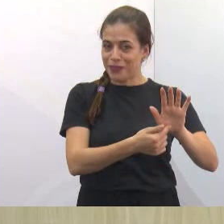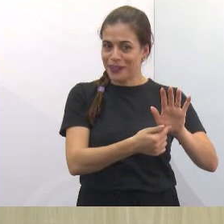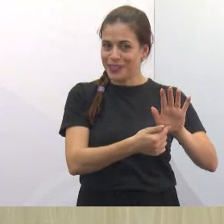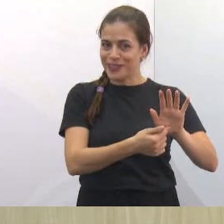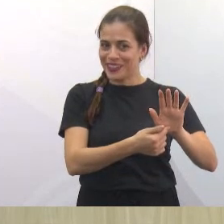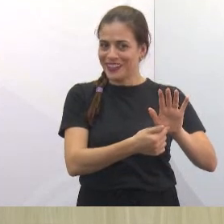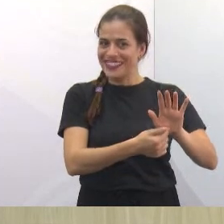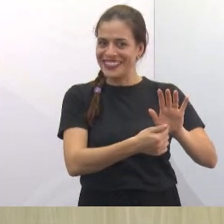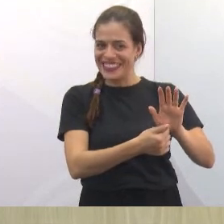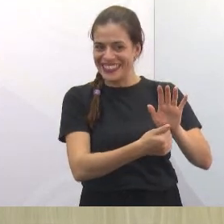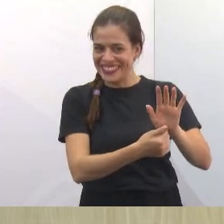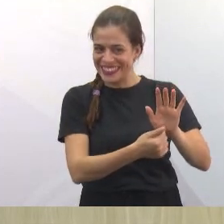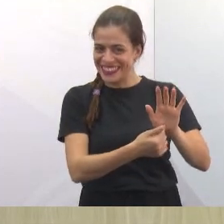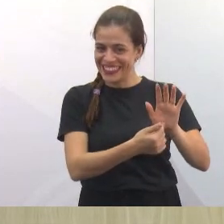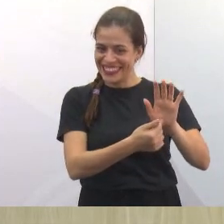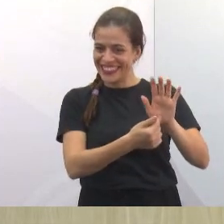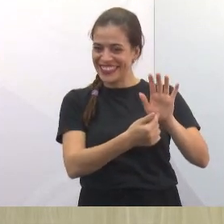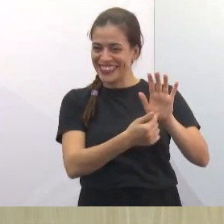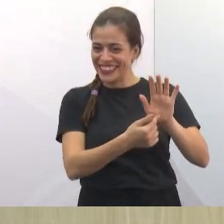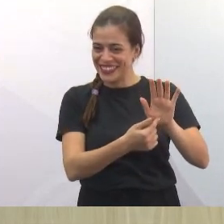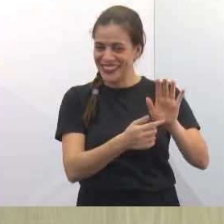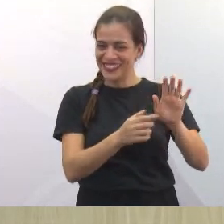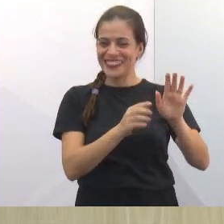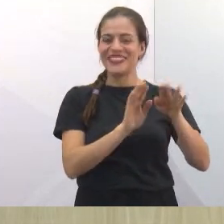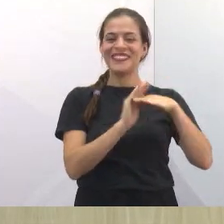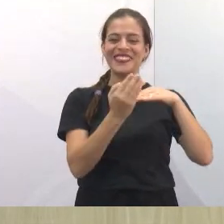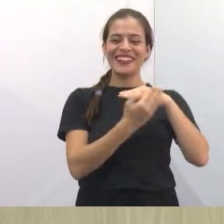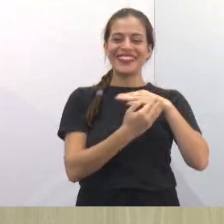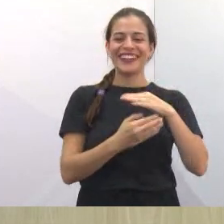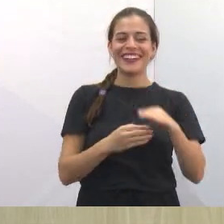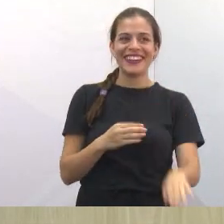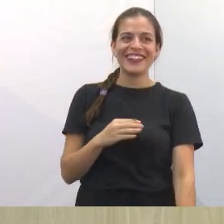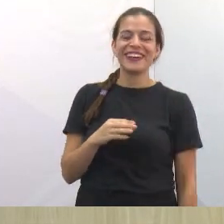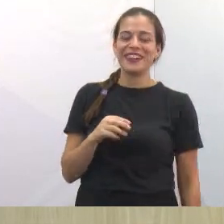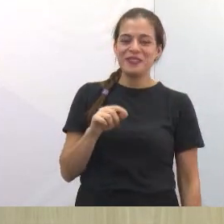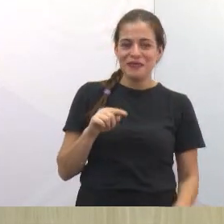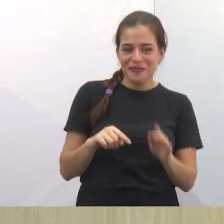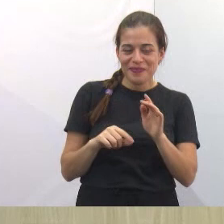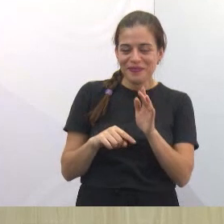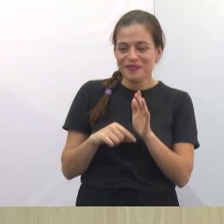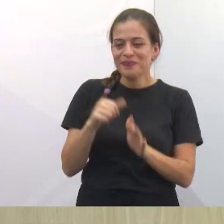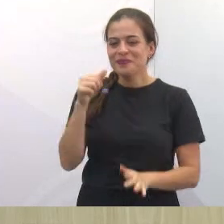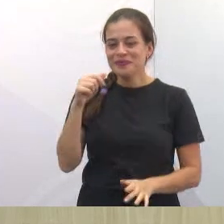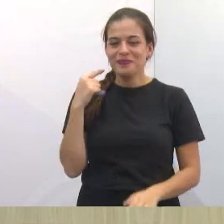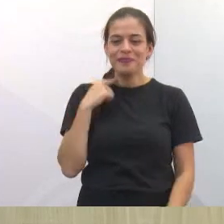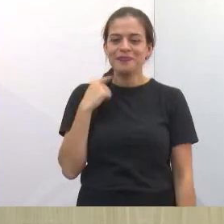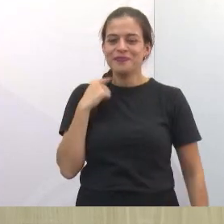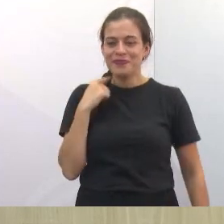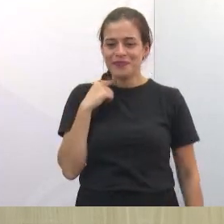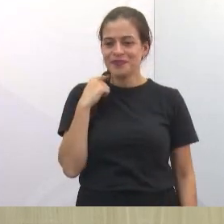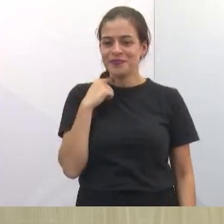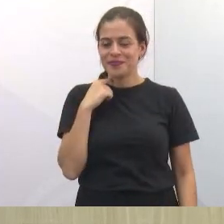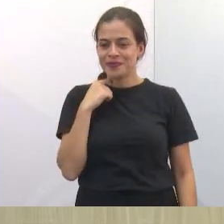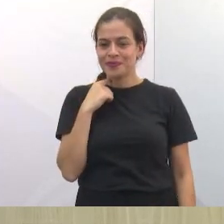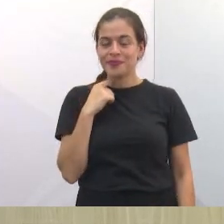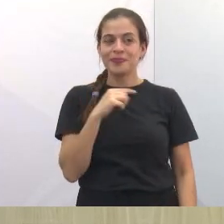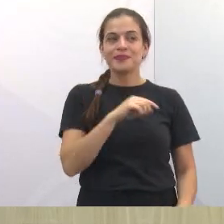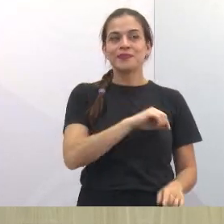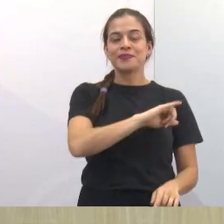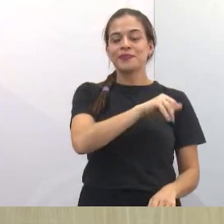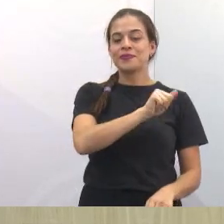placa indicativa do conjunto 1º de maio e do Jardim Alvorada na rodovia Dom Pedro